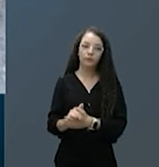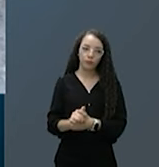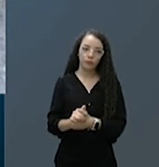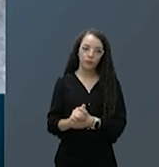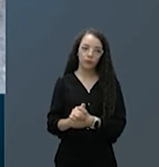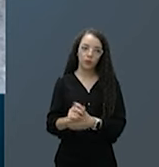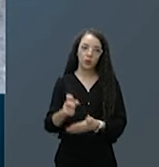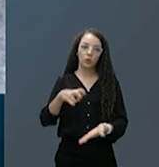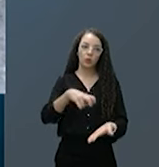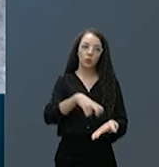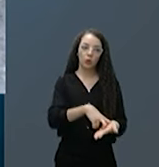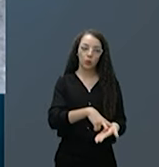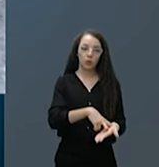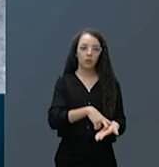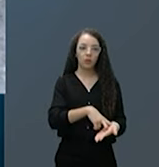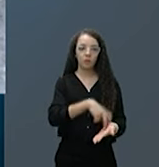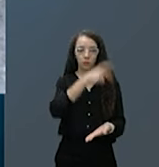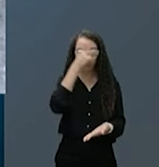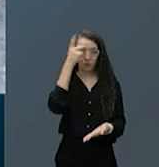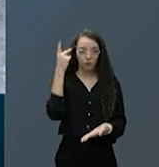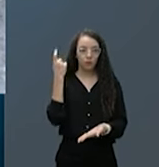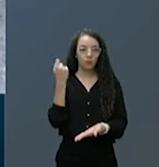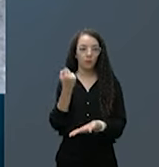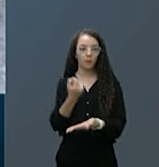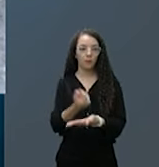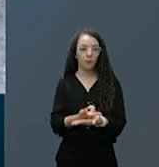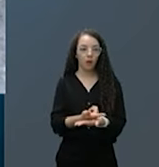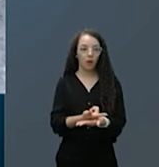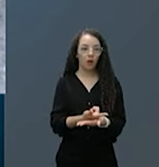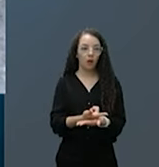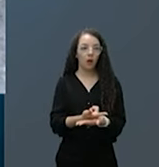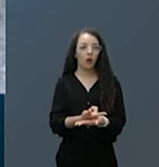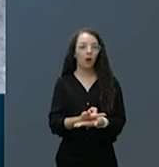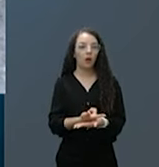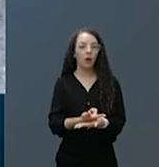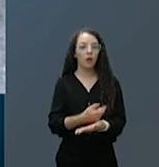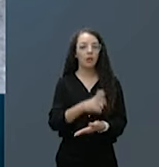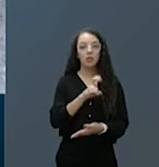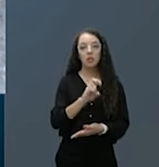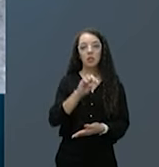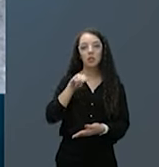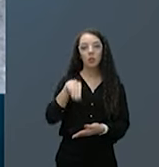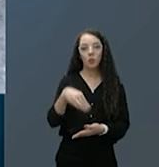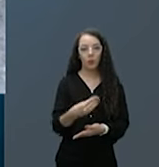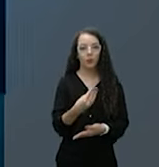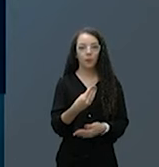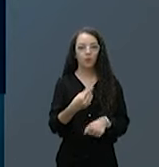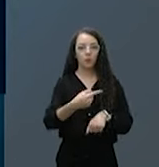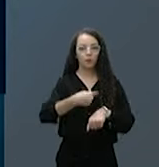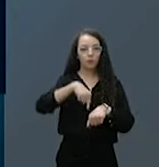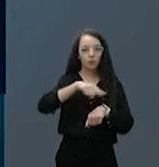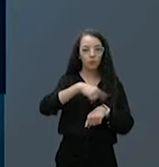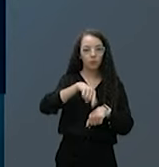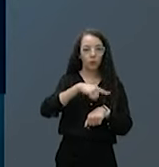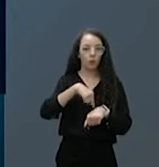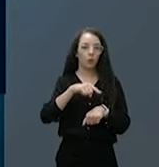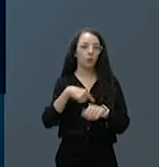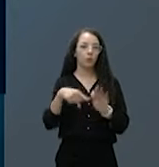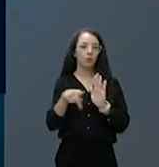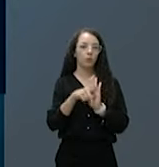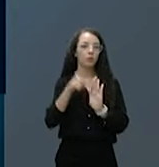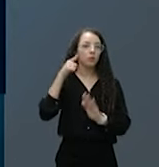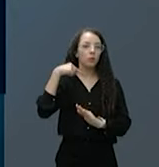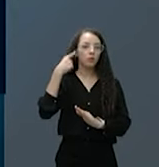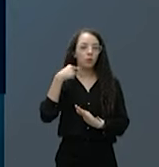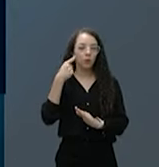condenando o querelante ao pagamento de honorários de R$5.000. É como o voto, presidente. Obrigada, ministro